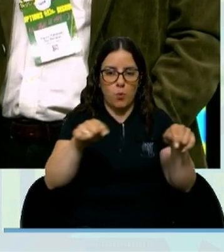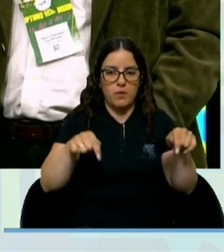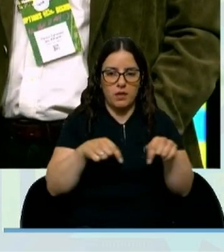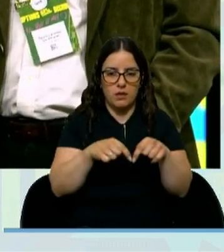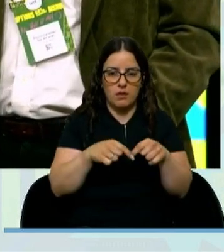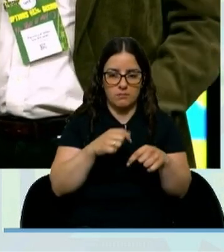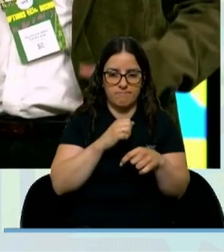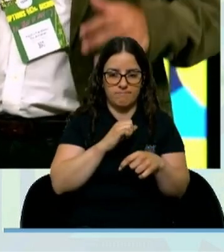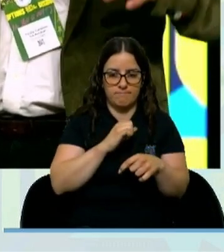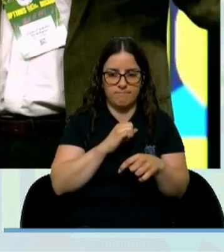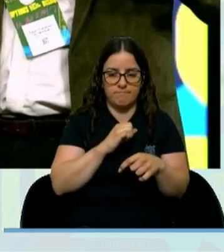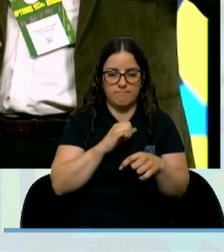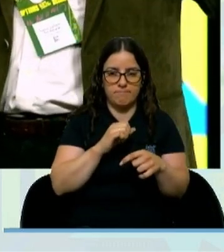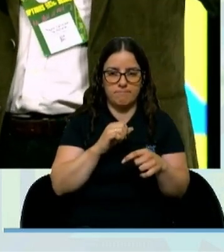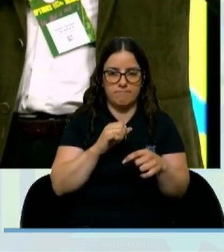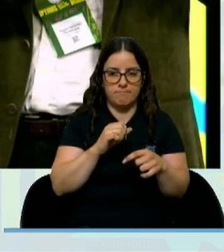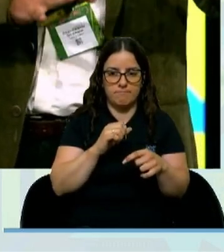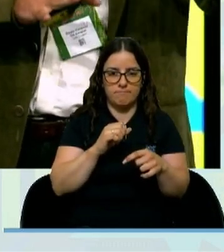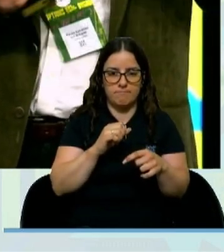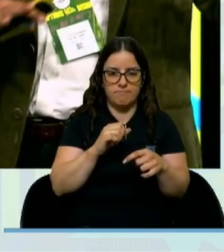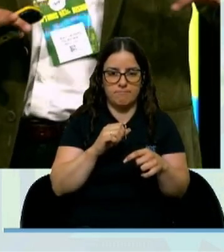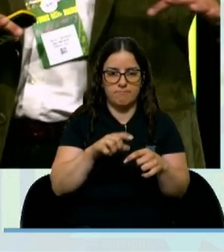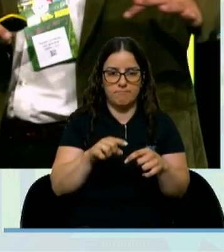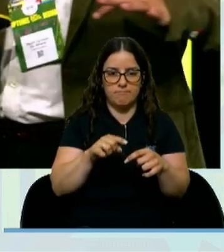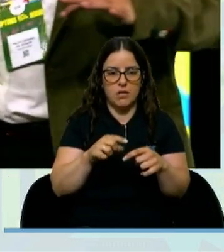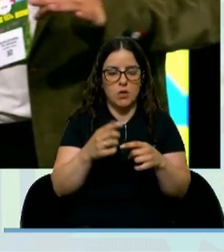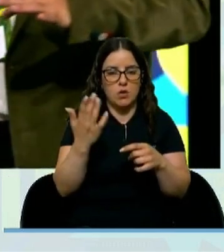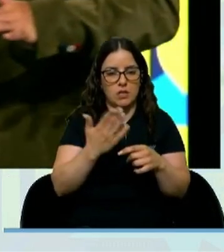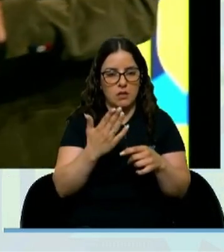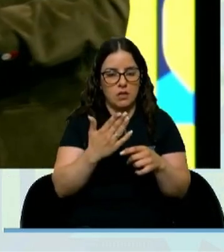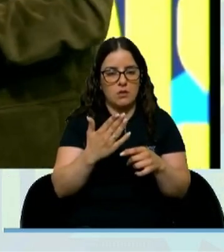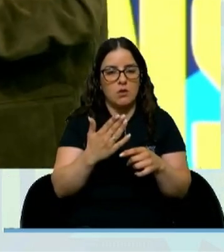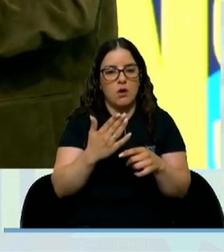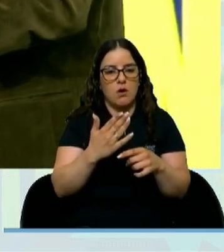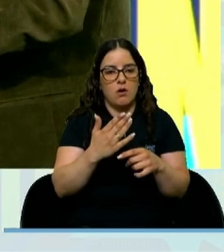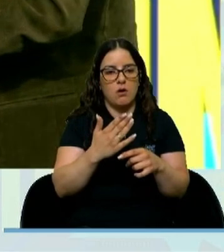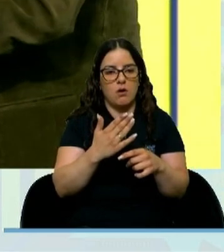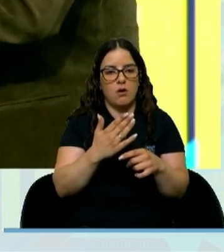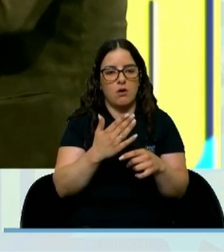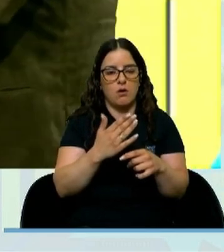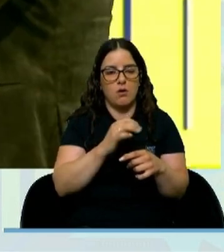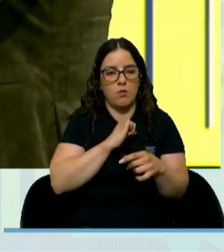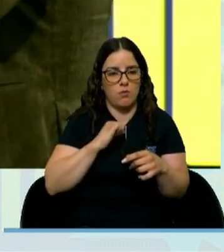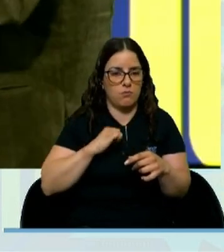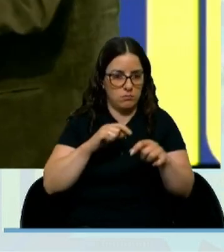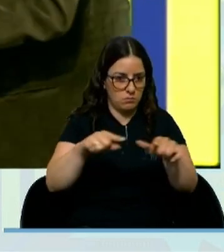O direito de propriedade que é gerido na nossa economia com